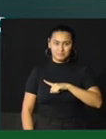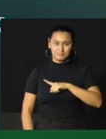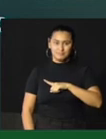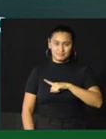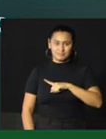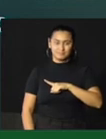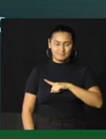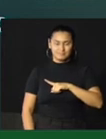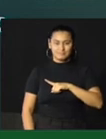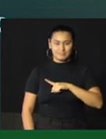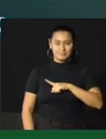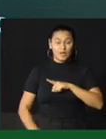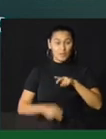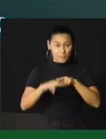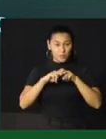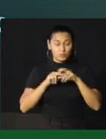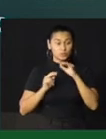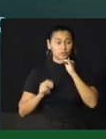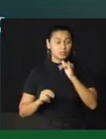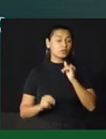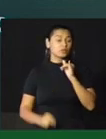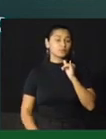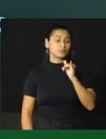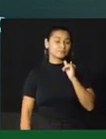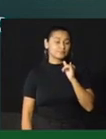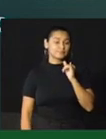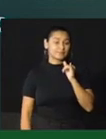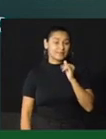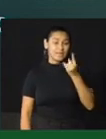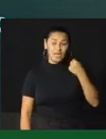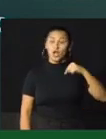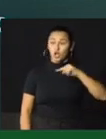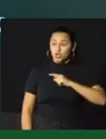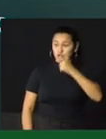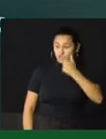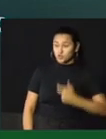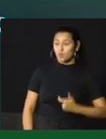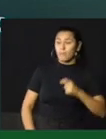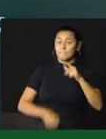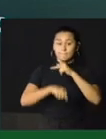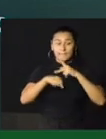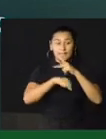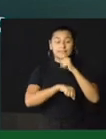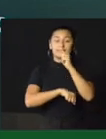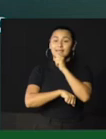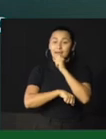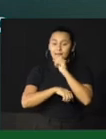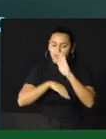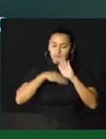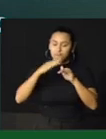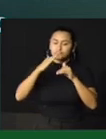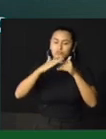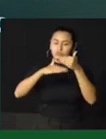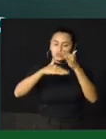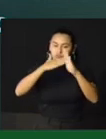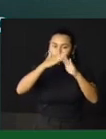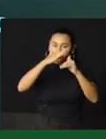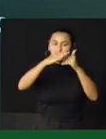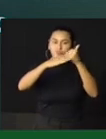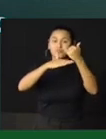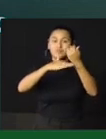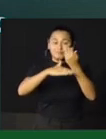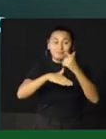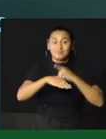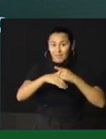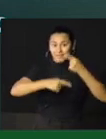eh digo isso porque nós somos um país em desenvolvimento um país ainda com muitos